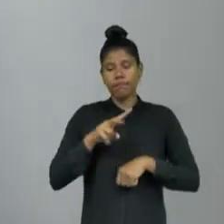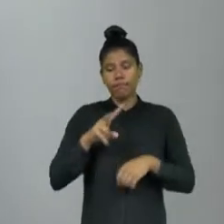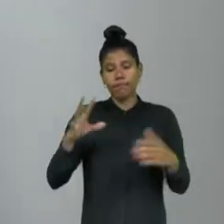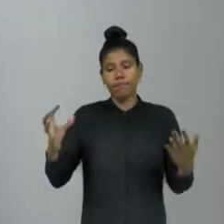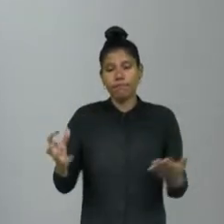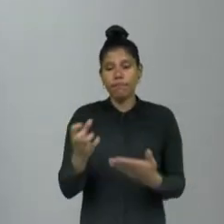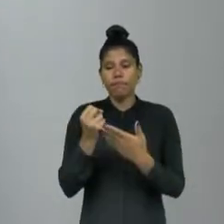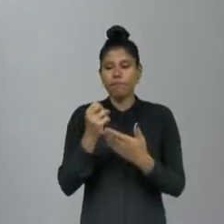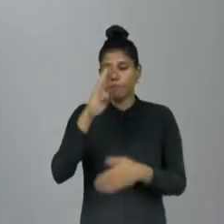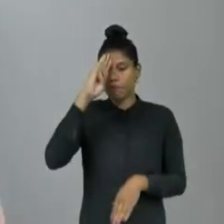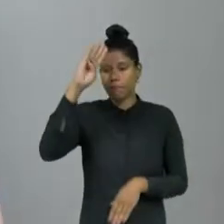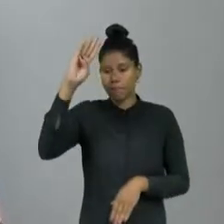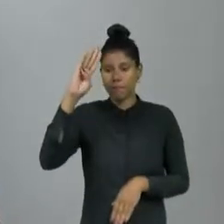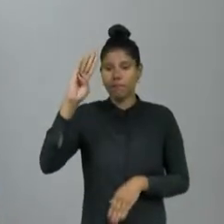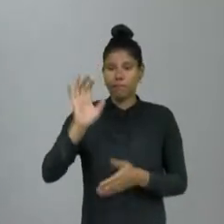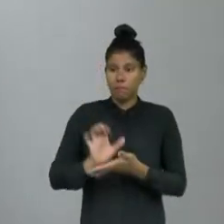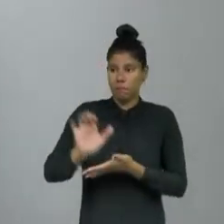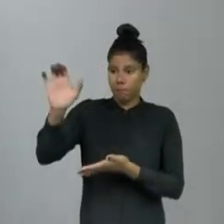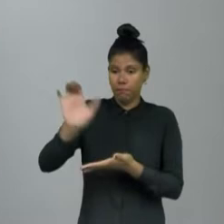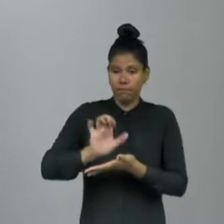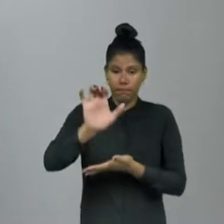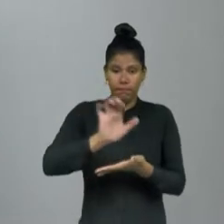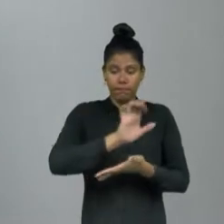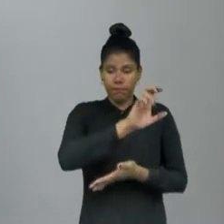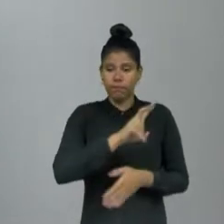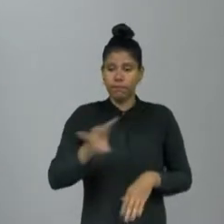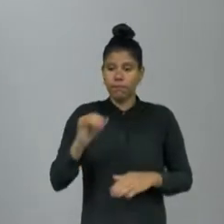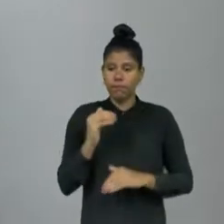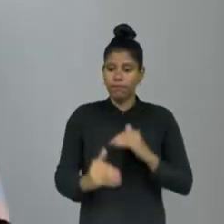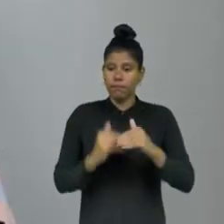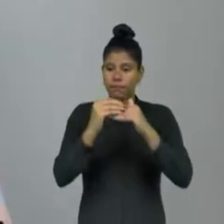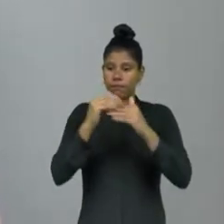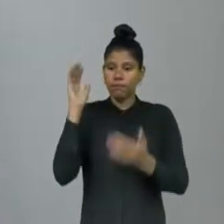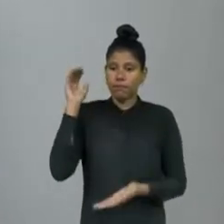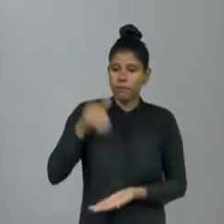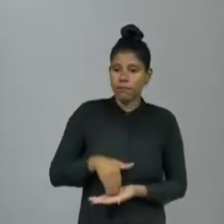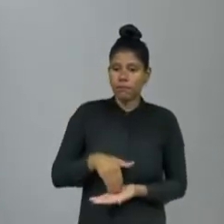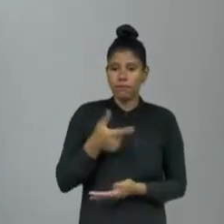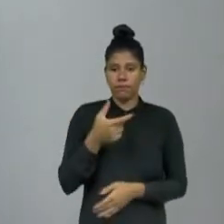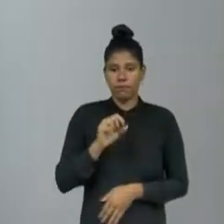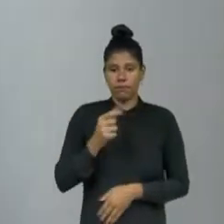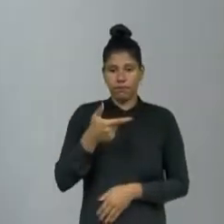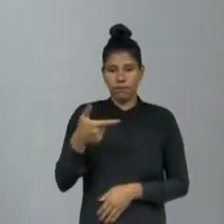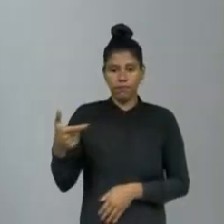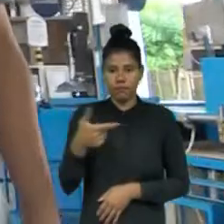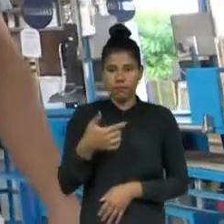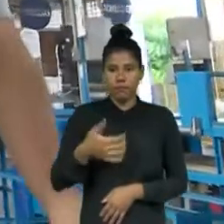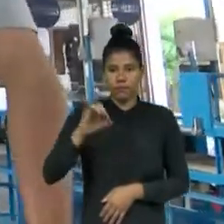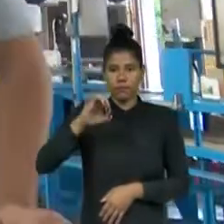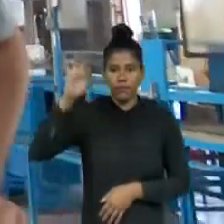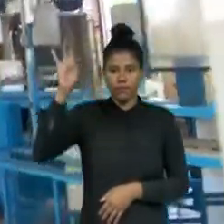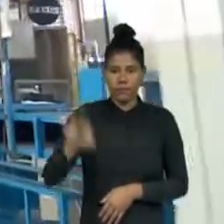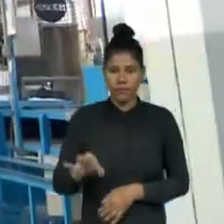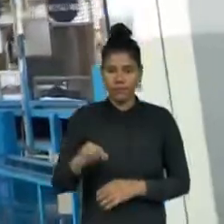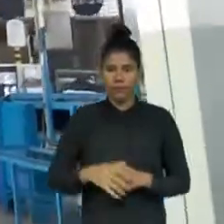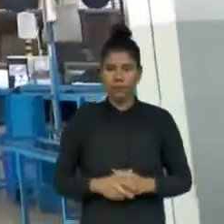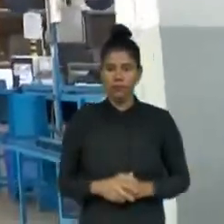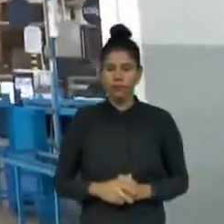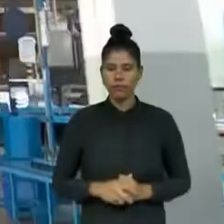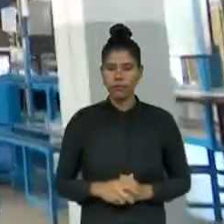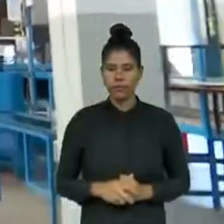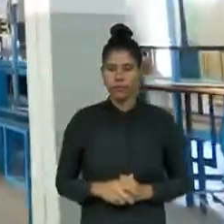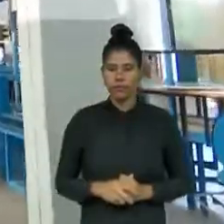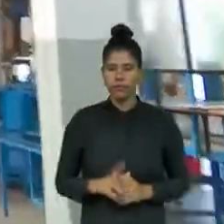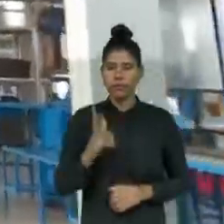pelas exportações, que devem crescer até o final de 2022, cerca de 10% em volume. O Ceará é o segundo estado